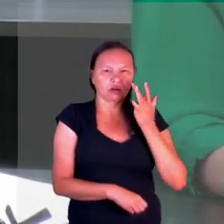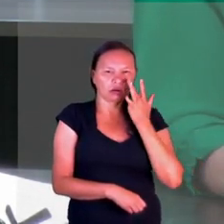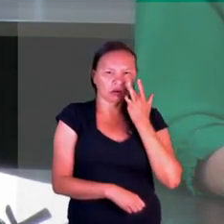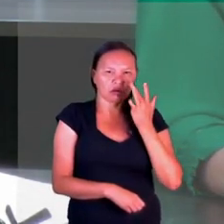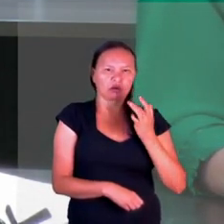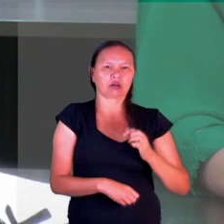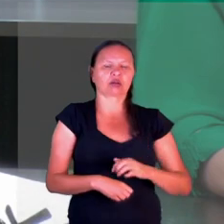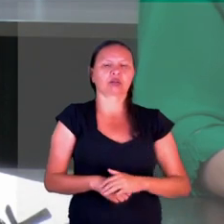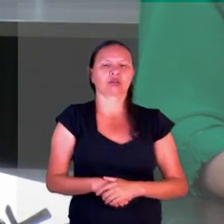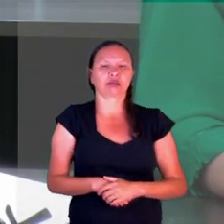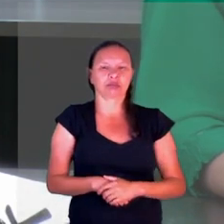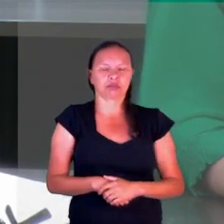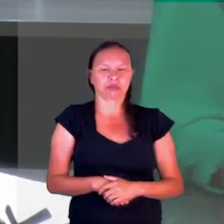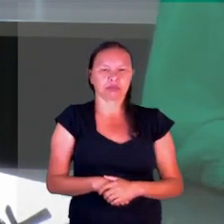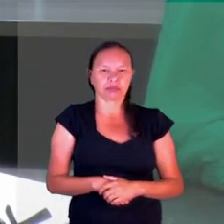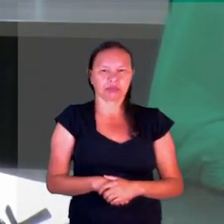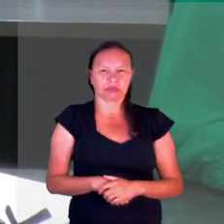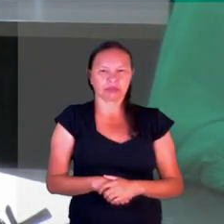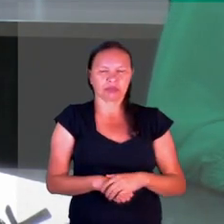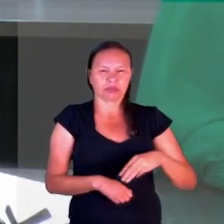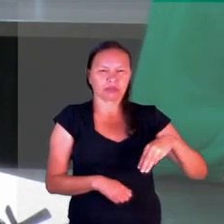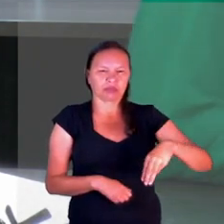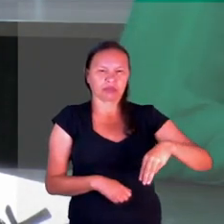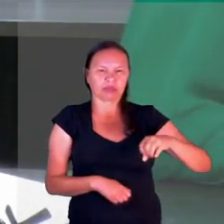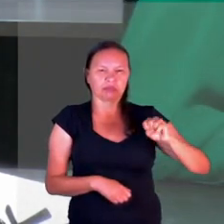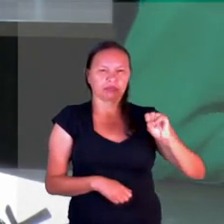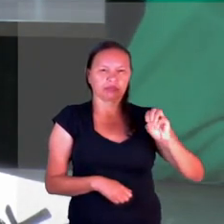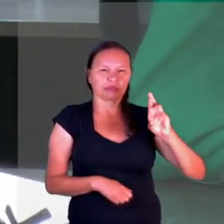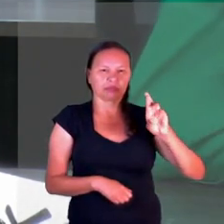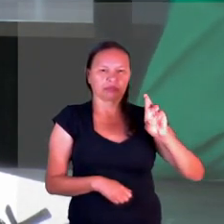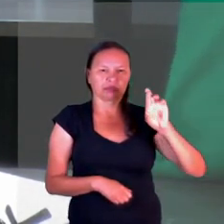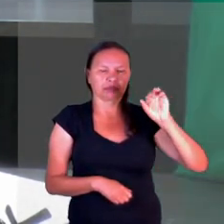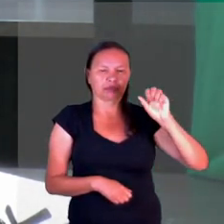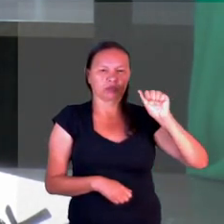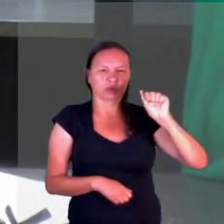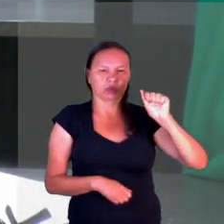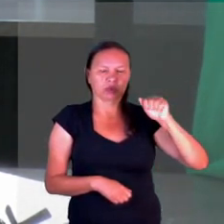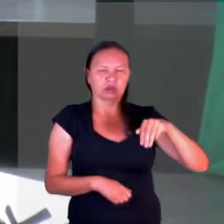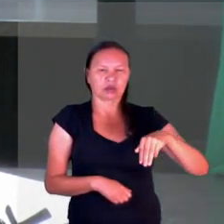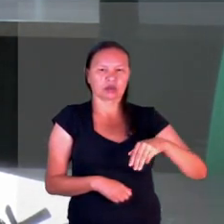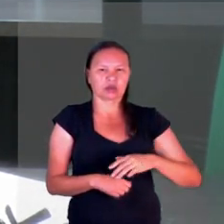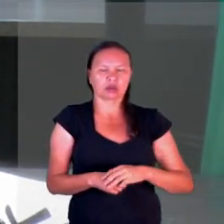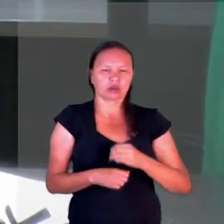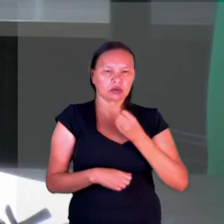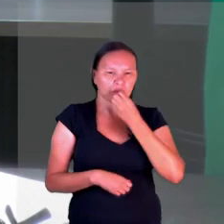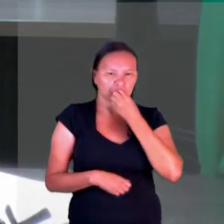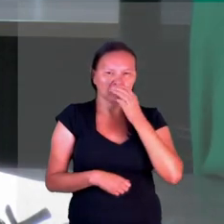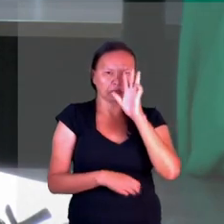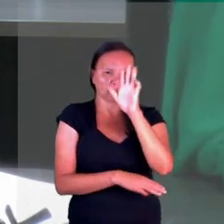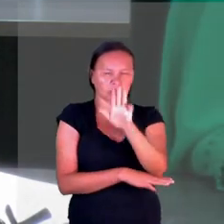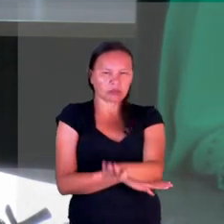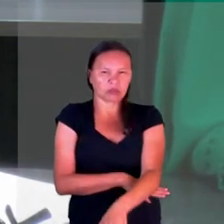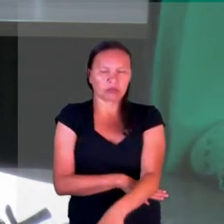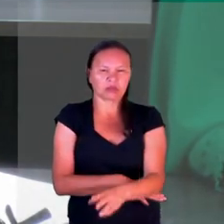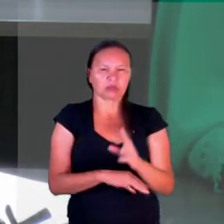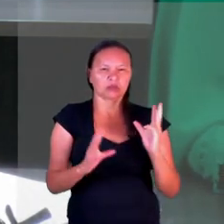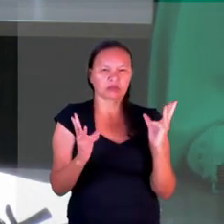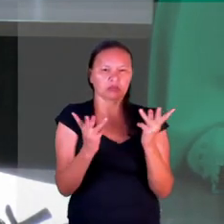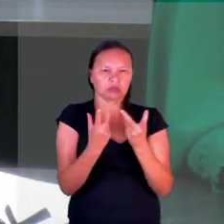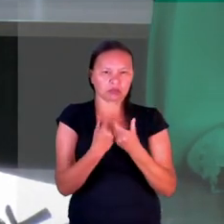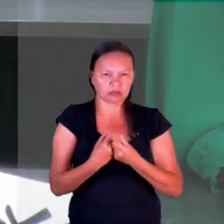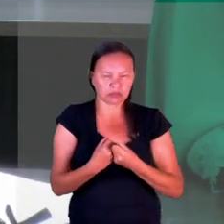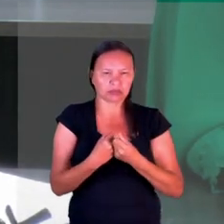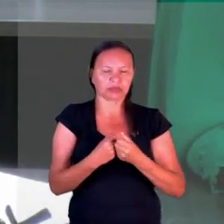do nosso GT Miriam Fi à vontade boa tarde a todas todos e todes